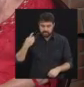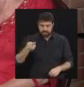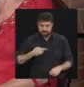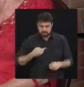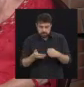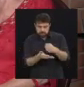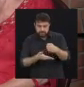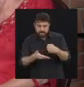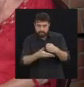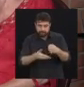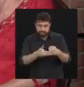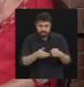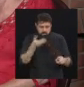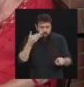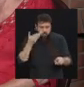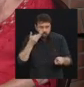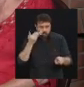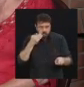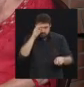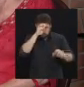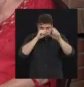Dr. Carlos,